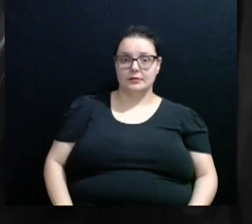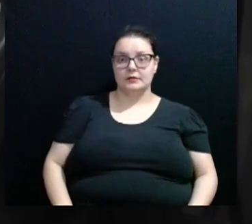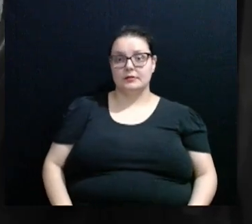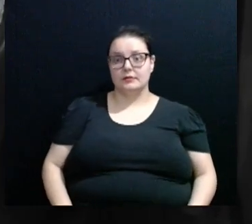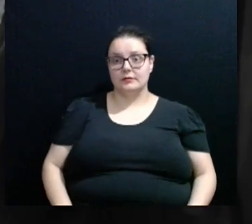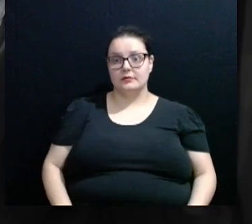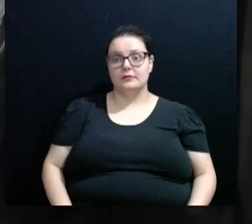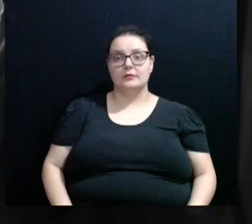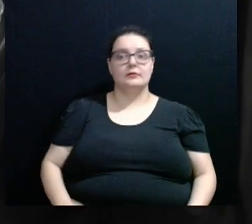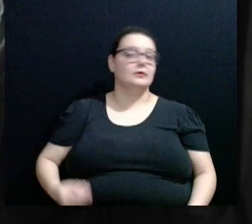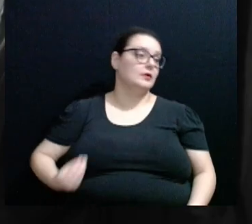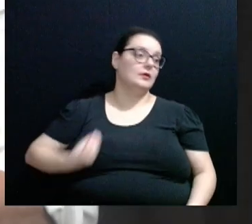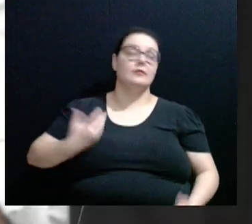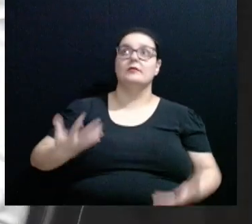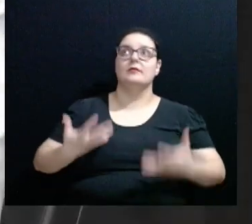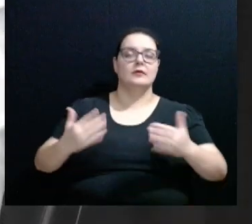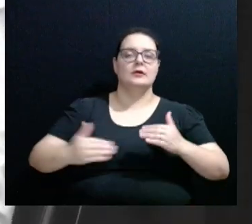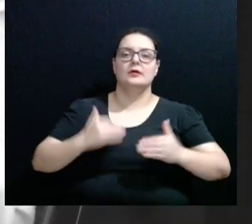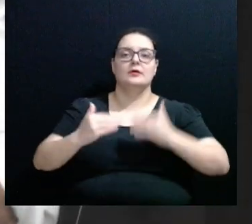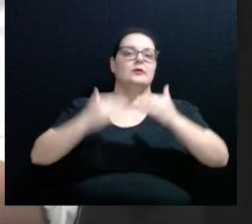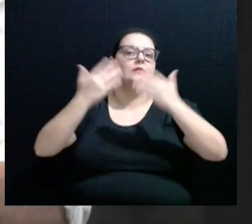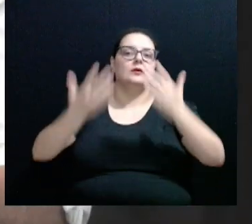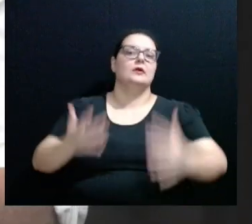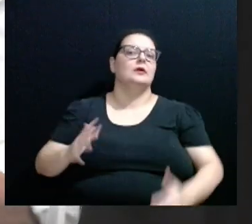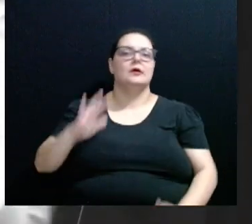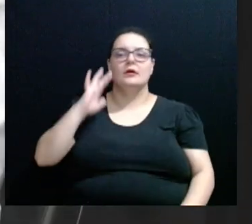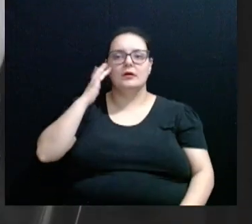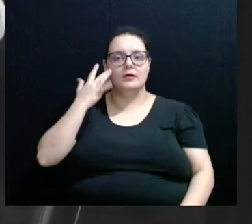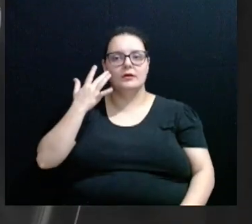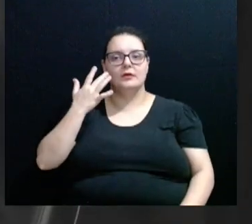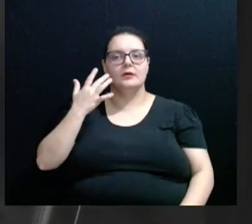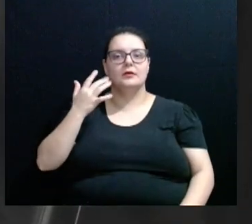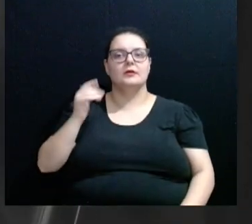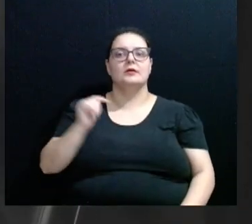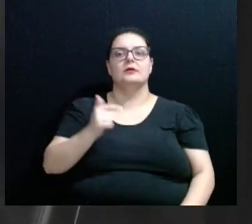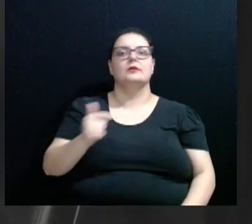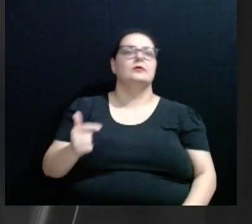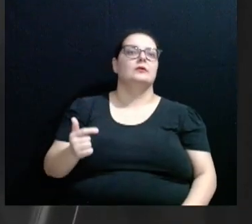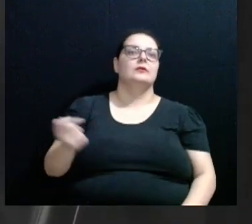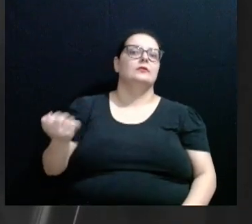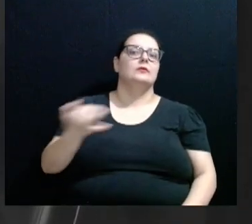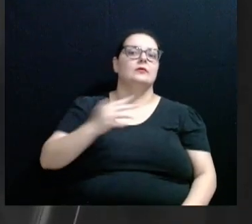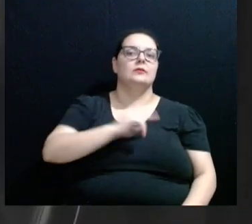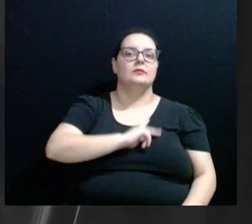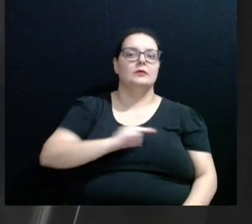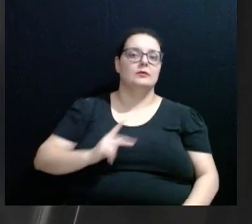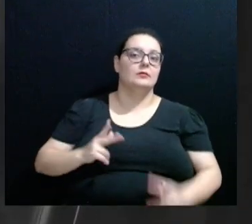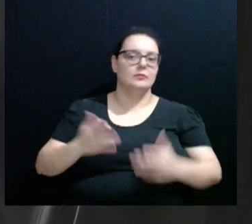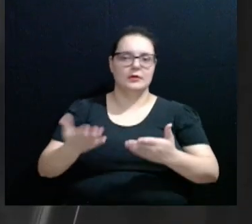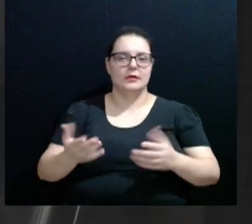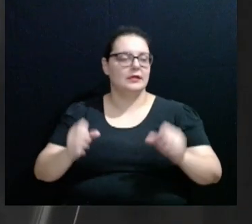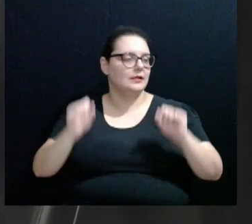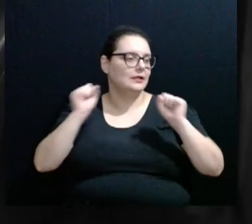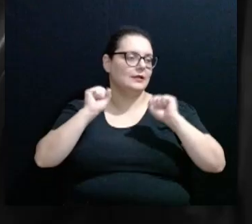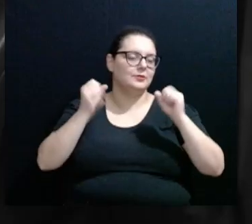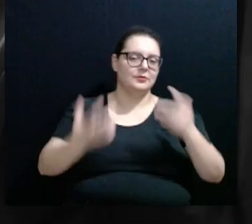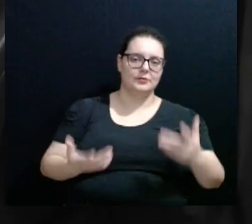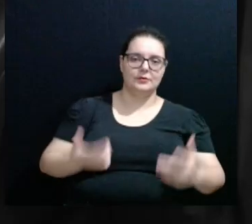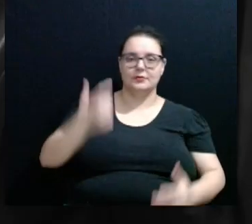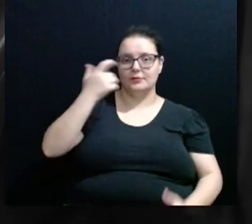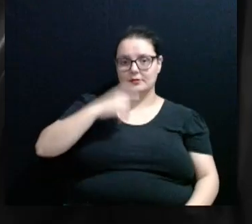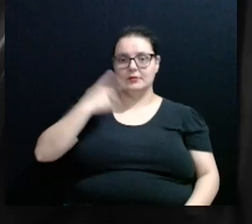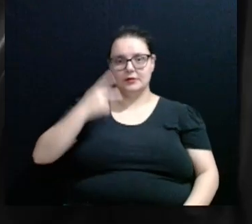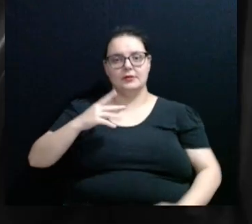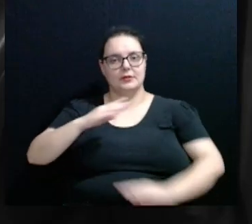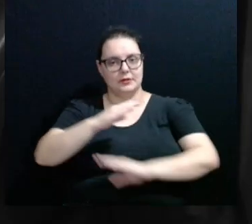Ele vivia assim, ele construiu isso daqui. Acho que ninguém foi tantas vezes presidente quanto ele, né? Ele amava muito, né, ser vereador e a